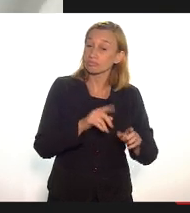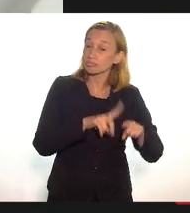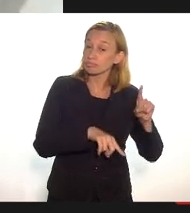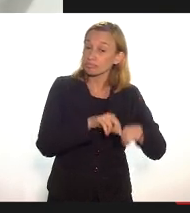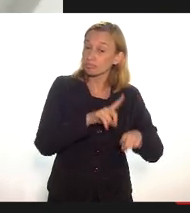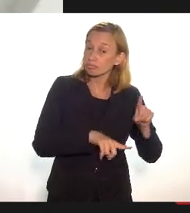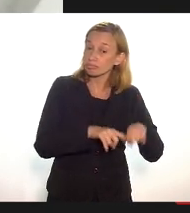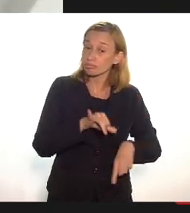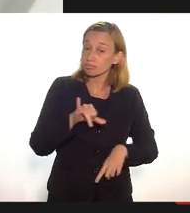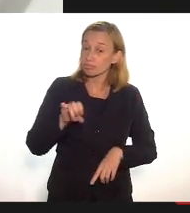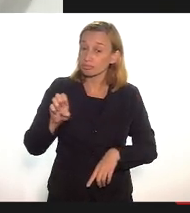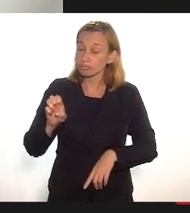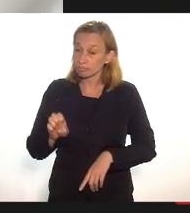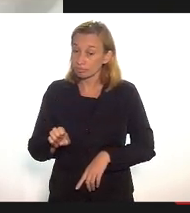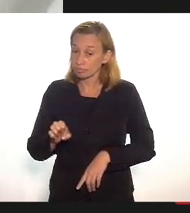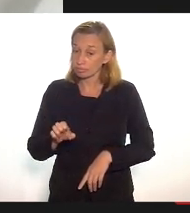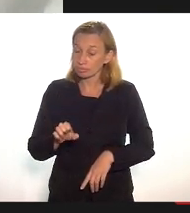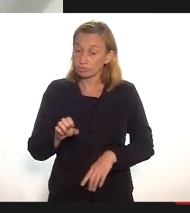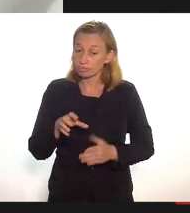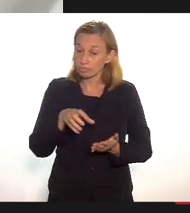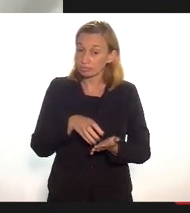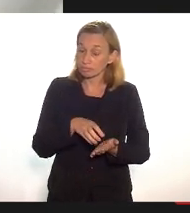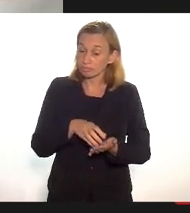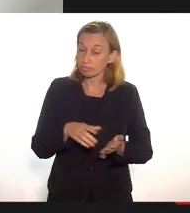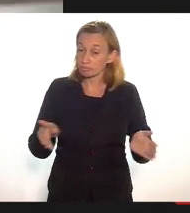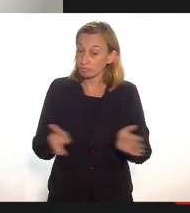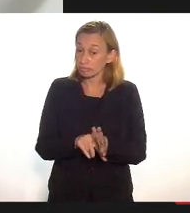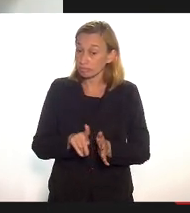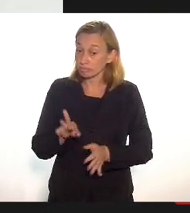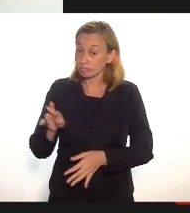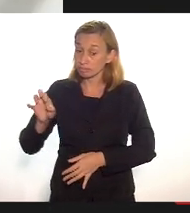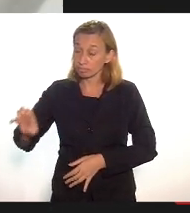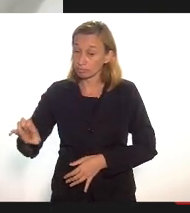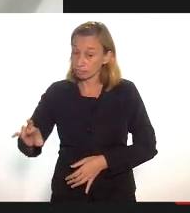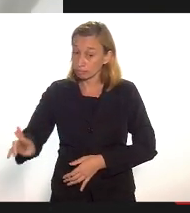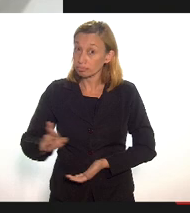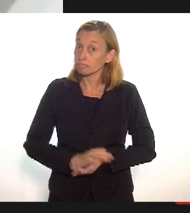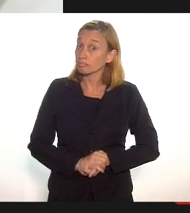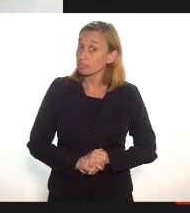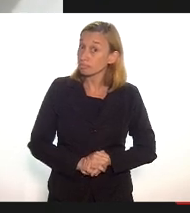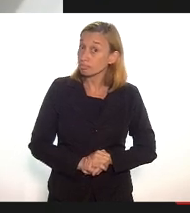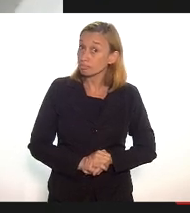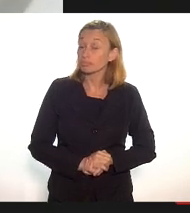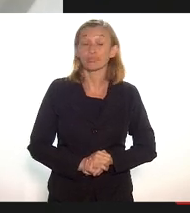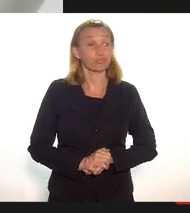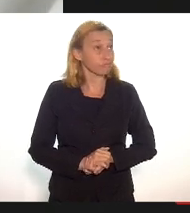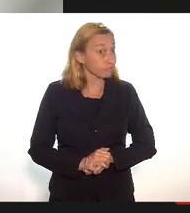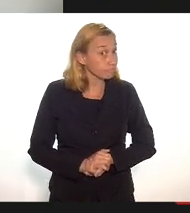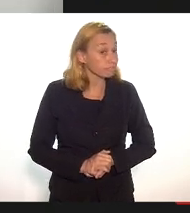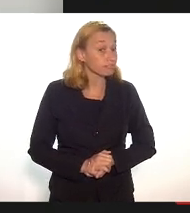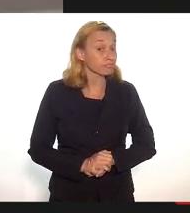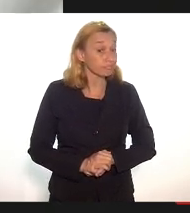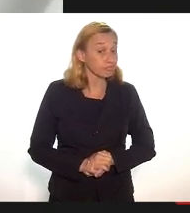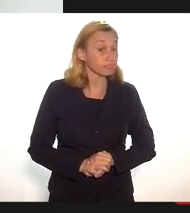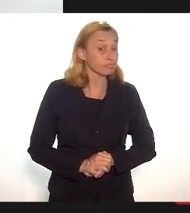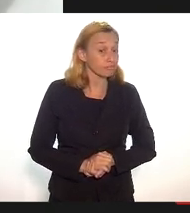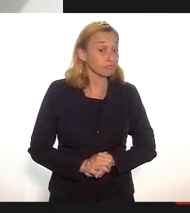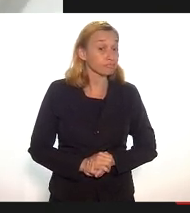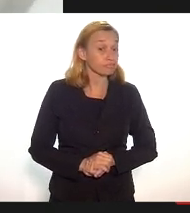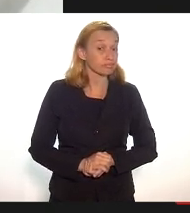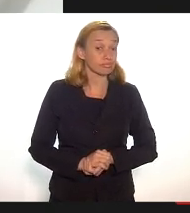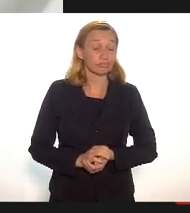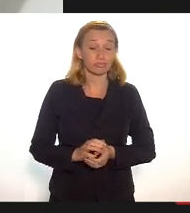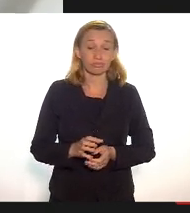IASERJ Central estão na Rede Dó, que a gente não descobre aquele complexo